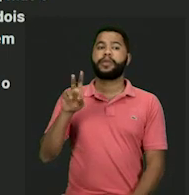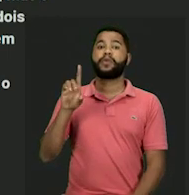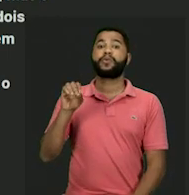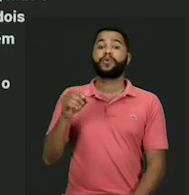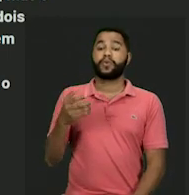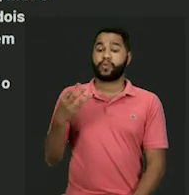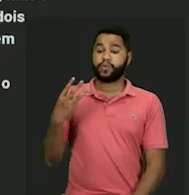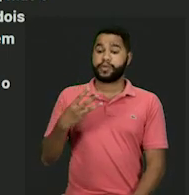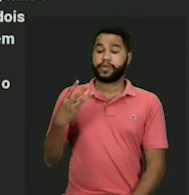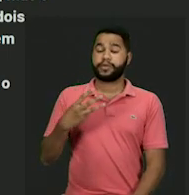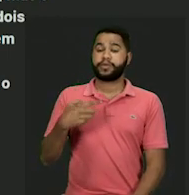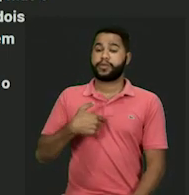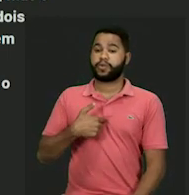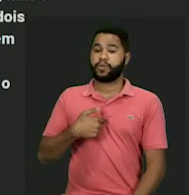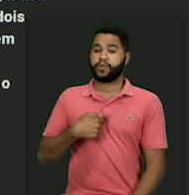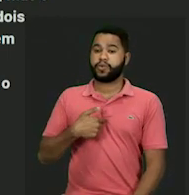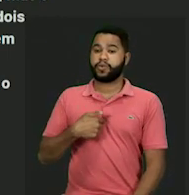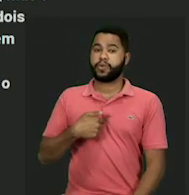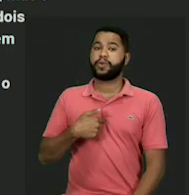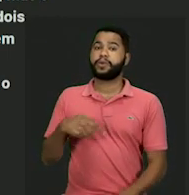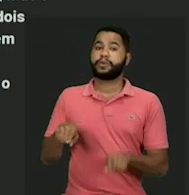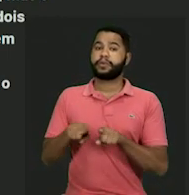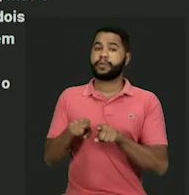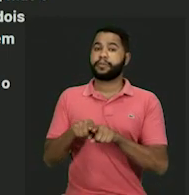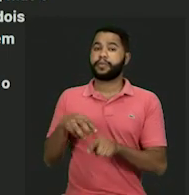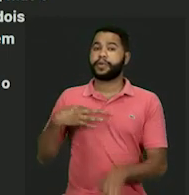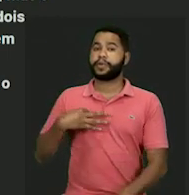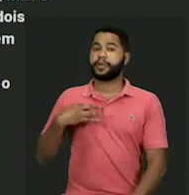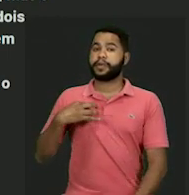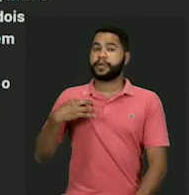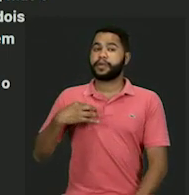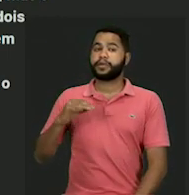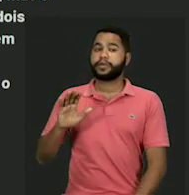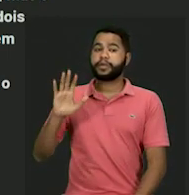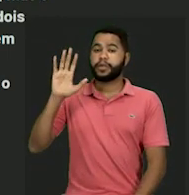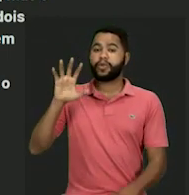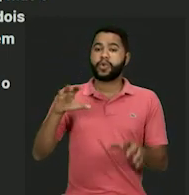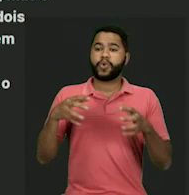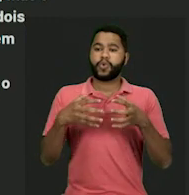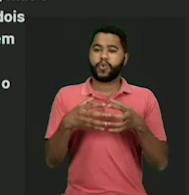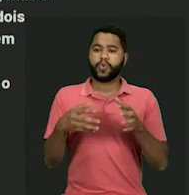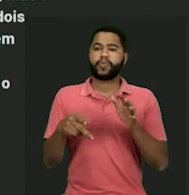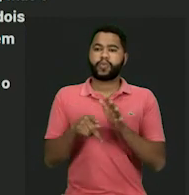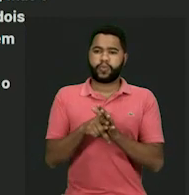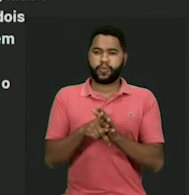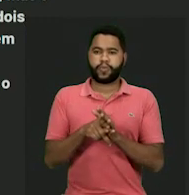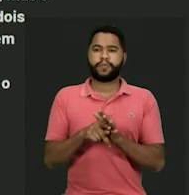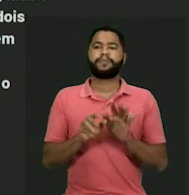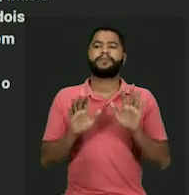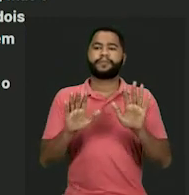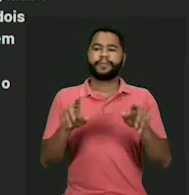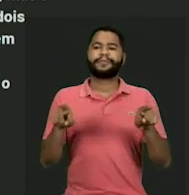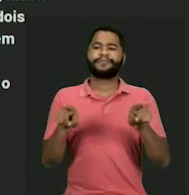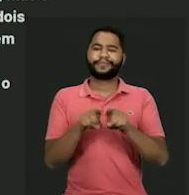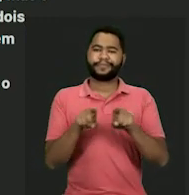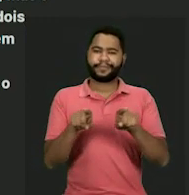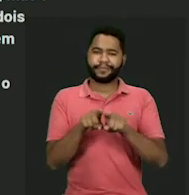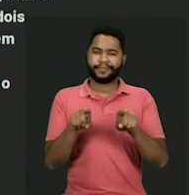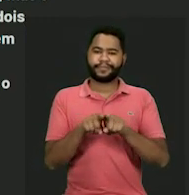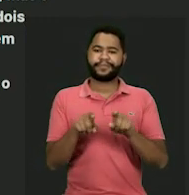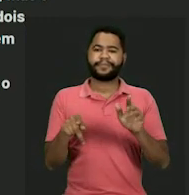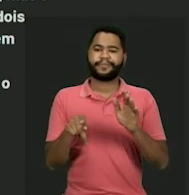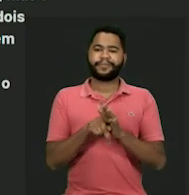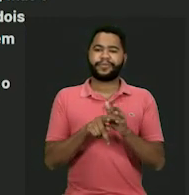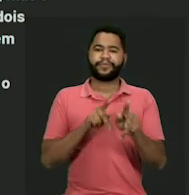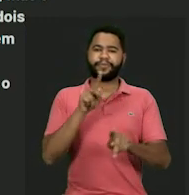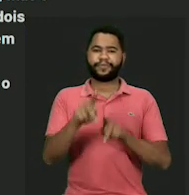Getúlio Vargas, que deve ser candidato de algum grupo político oculto, mas é também o candidato